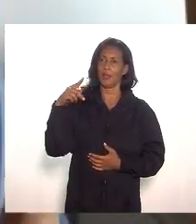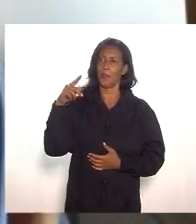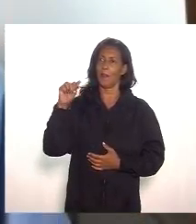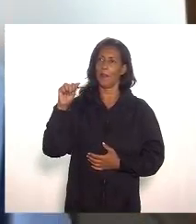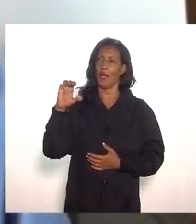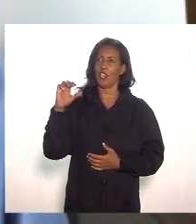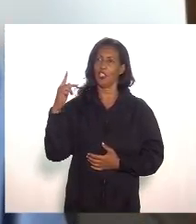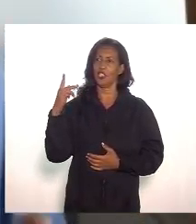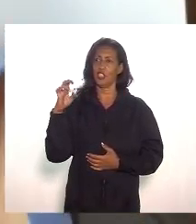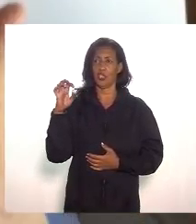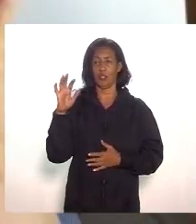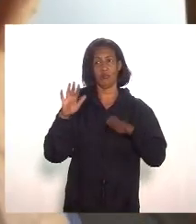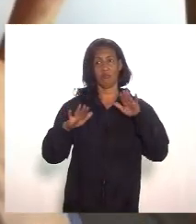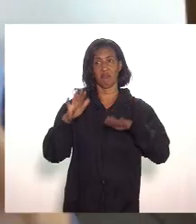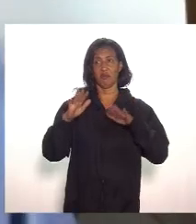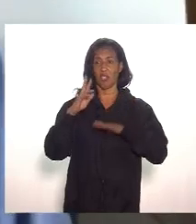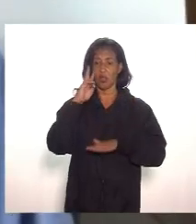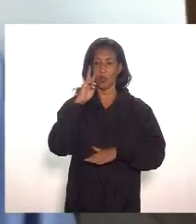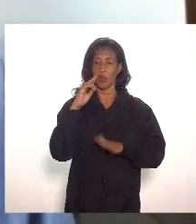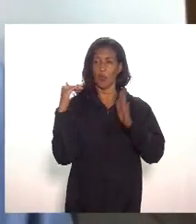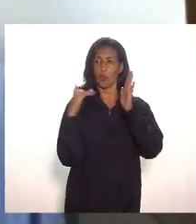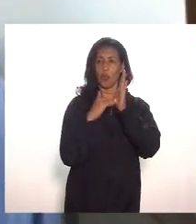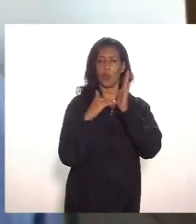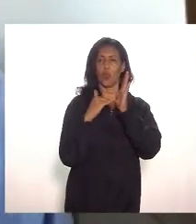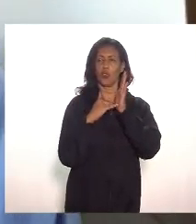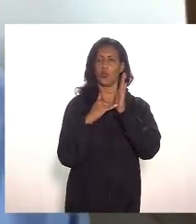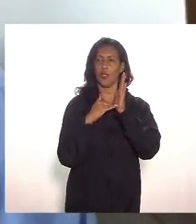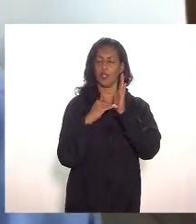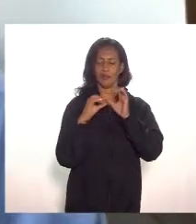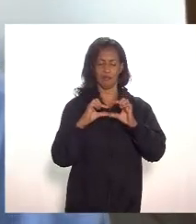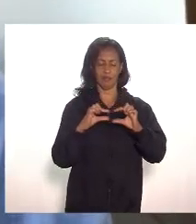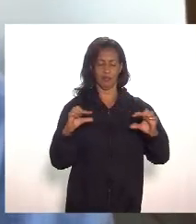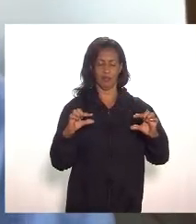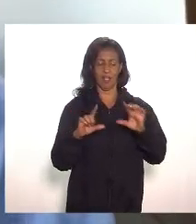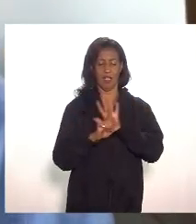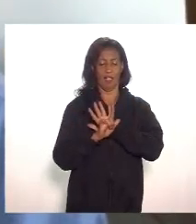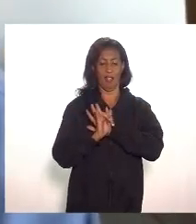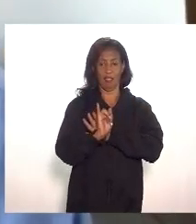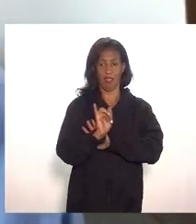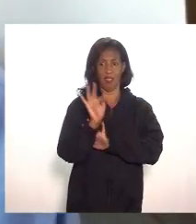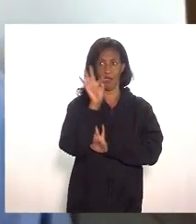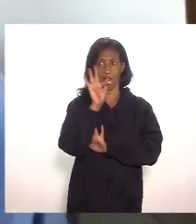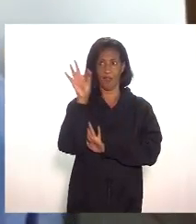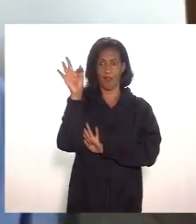tenha observado essa última questão. A Lei Federal